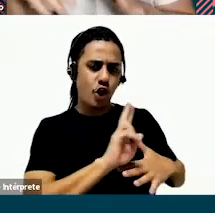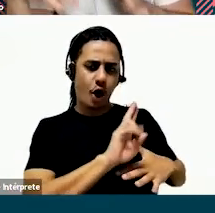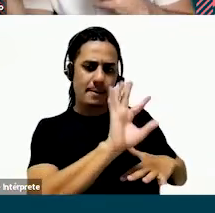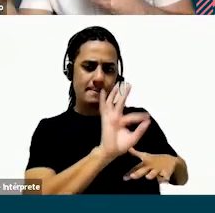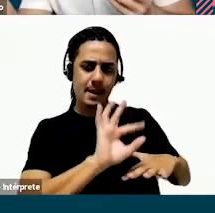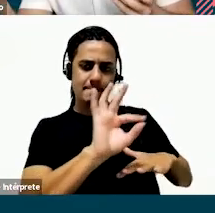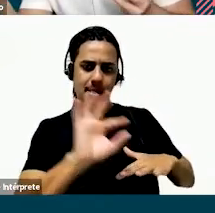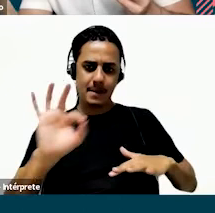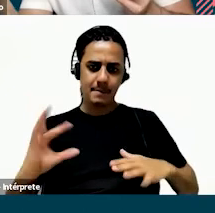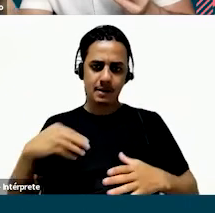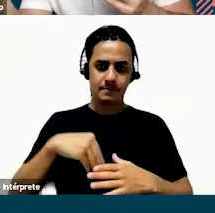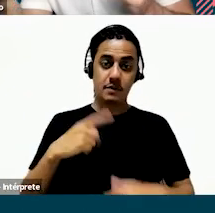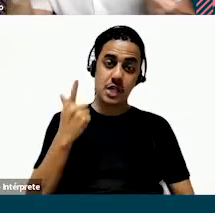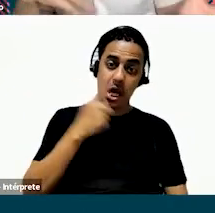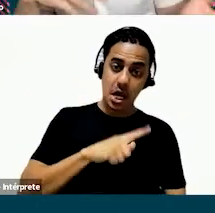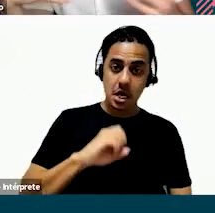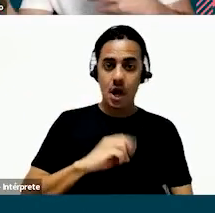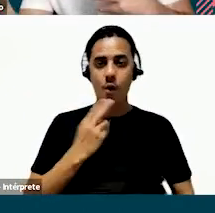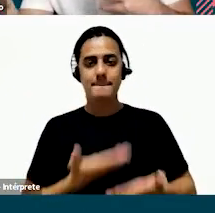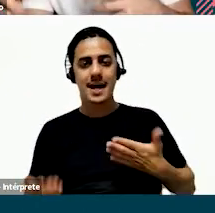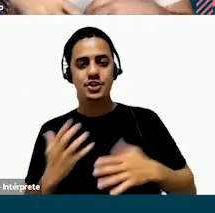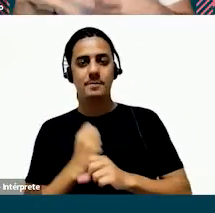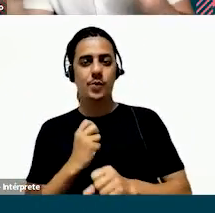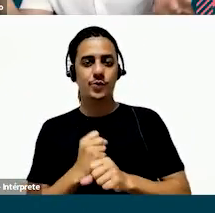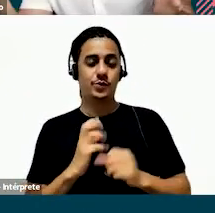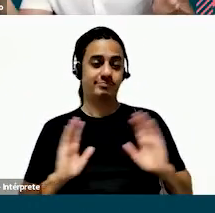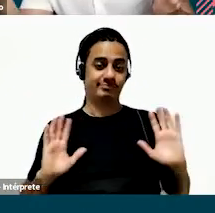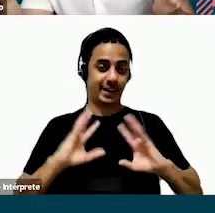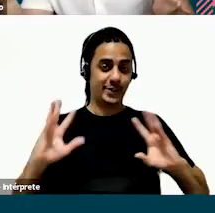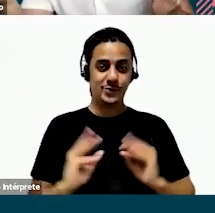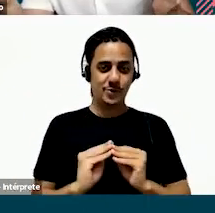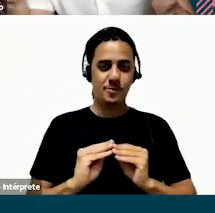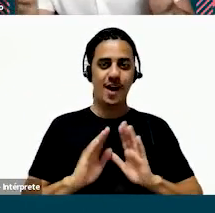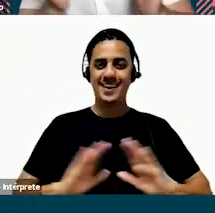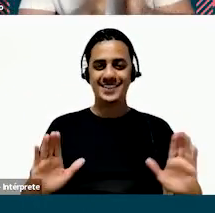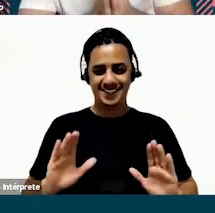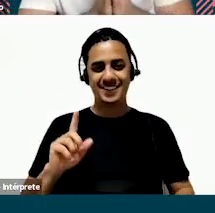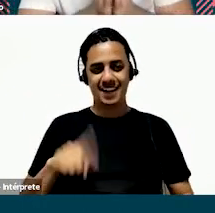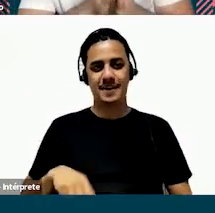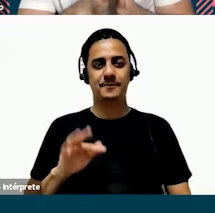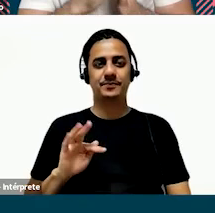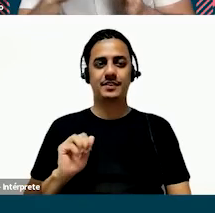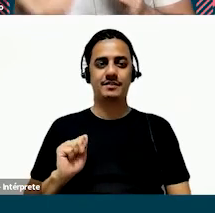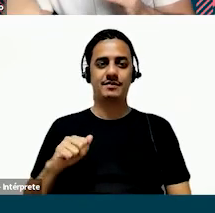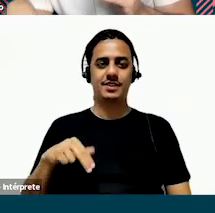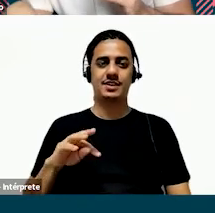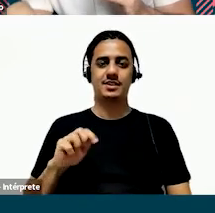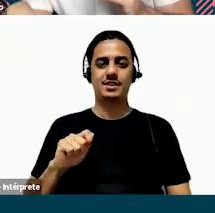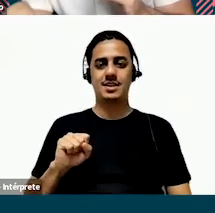real, e aí, dependendo do desempenho deles, você ganha ou perde ponto, e basicamente é isso, um fantasy game,